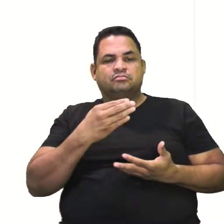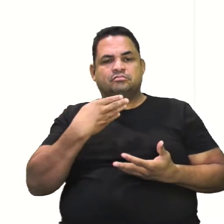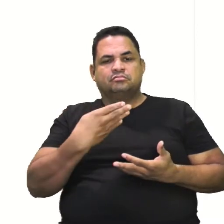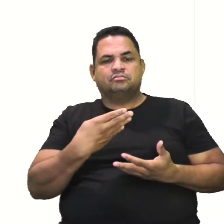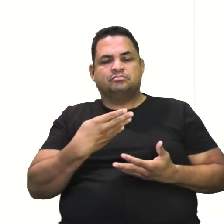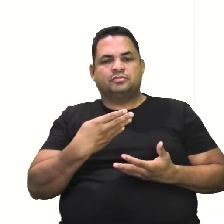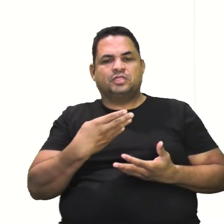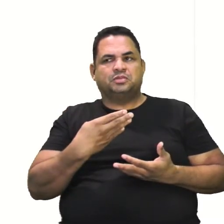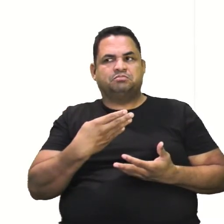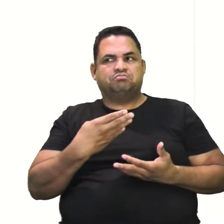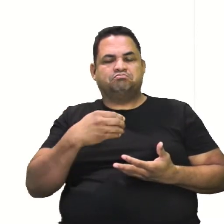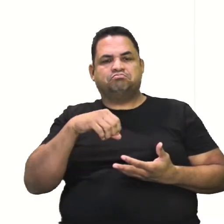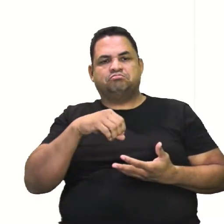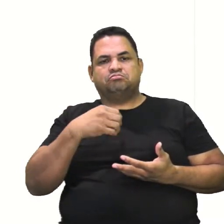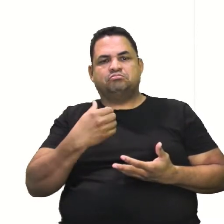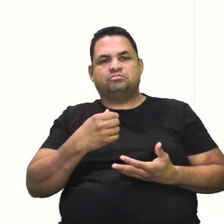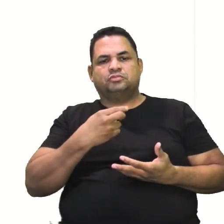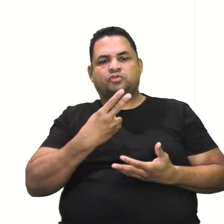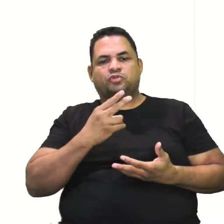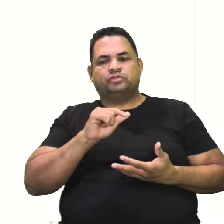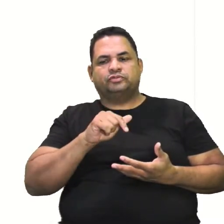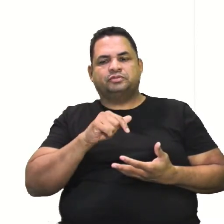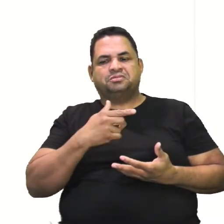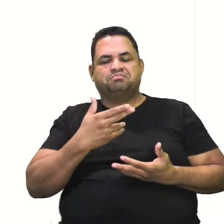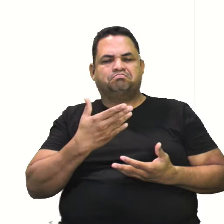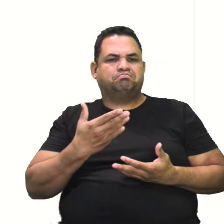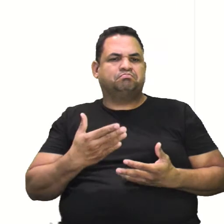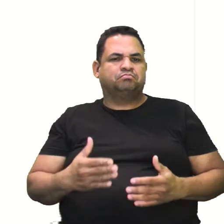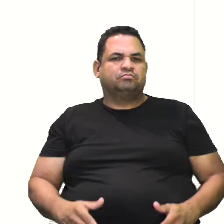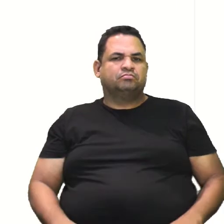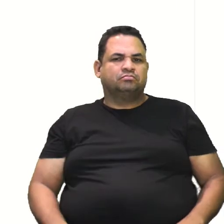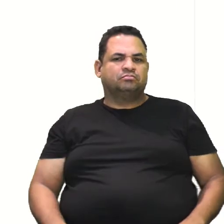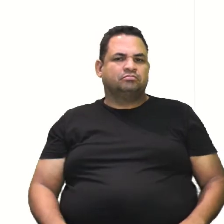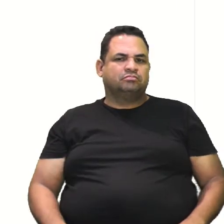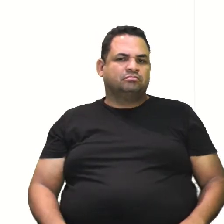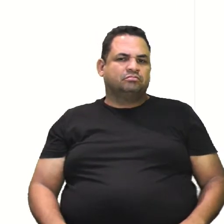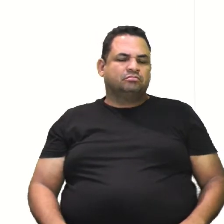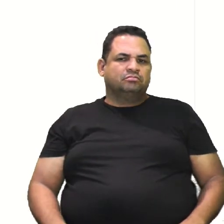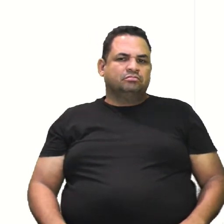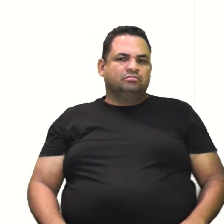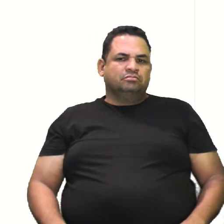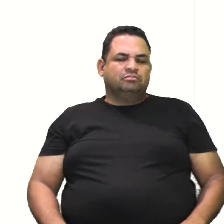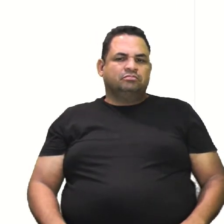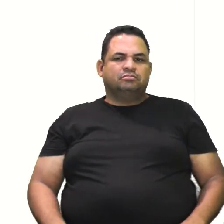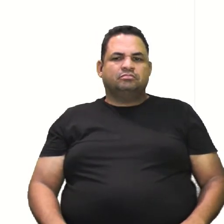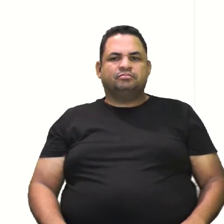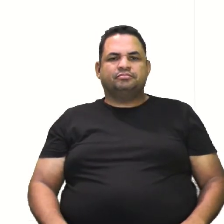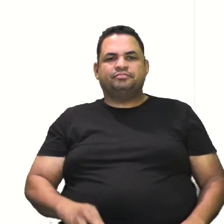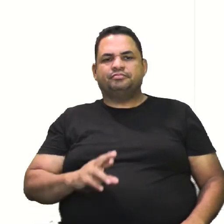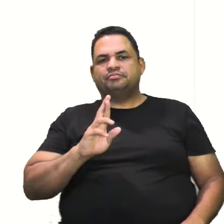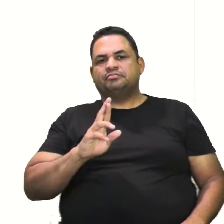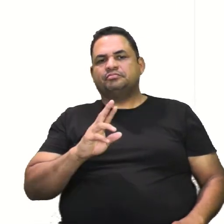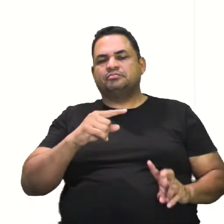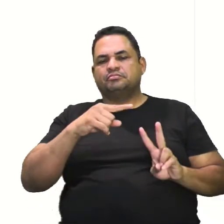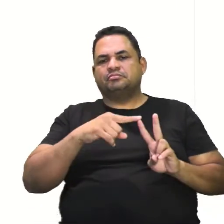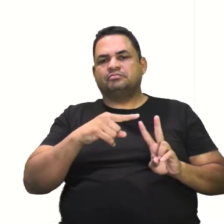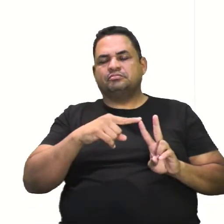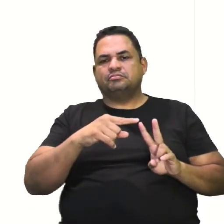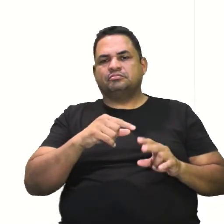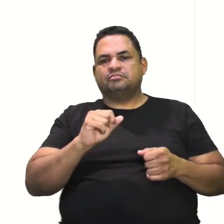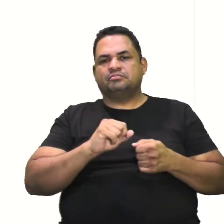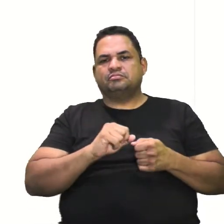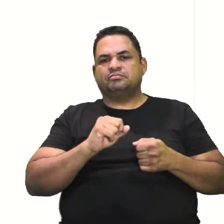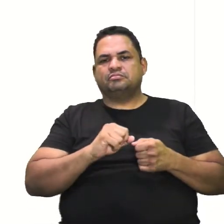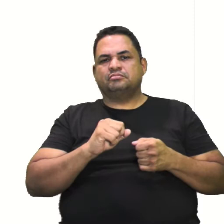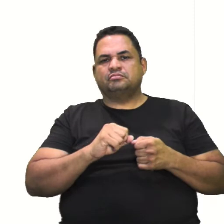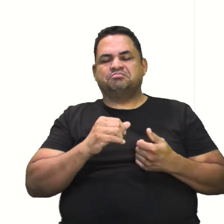do 4 é a raiz do 9, né? 9 é 3, né? 2, alguma coisa. Então, a raiz do 5, a gente pode até fazer aí